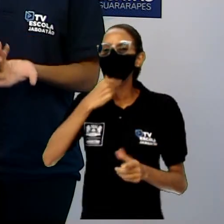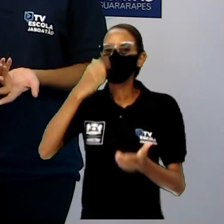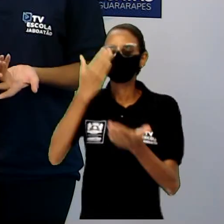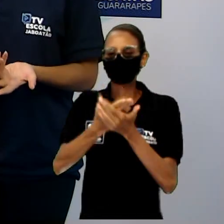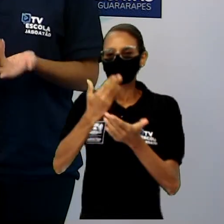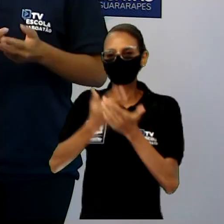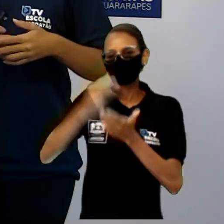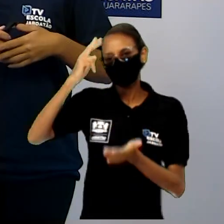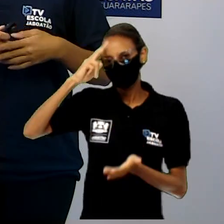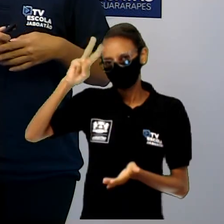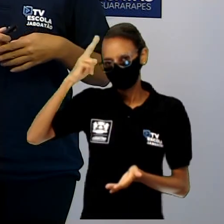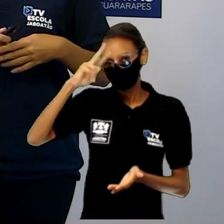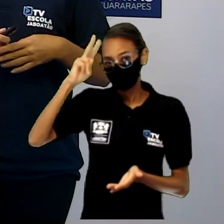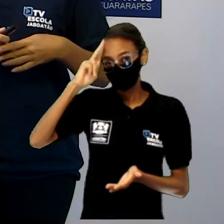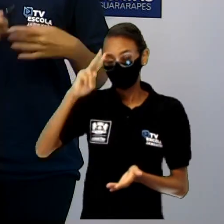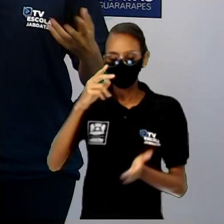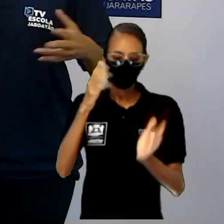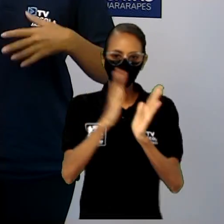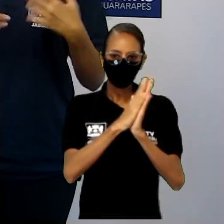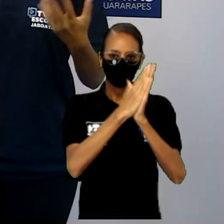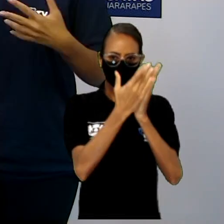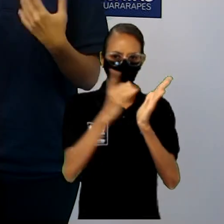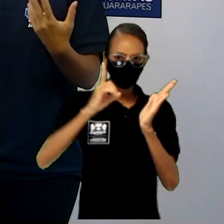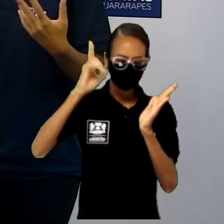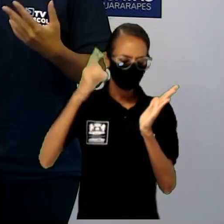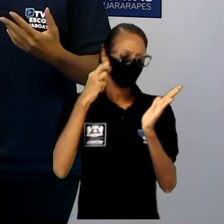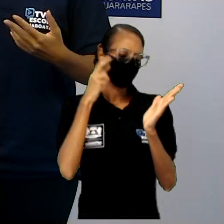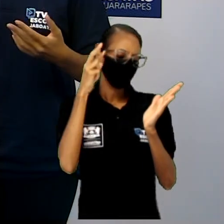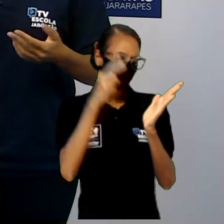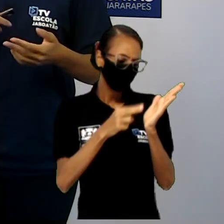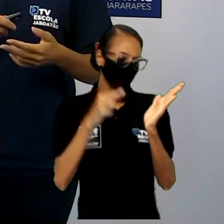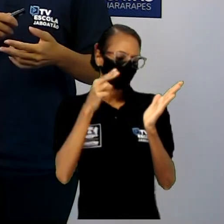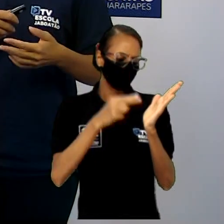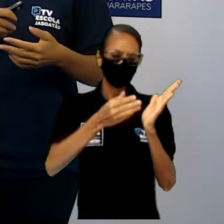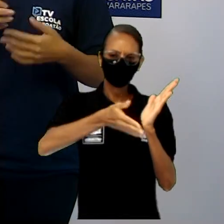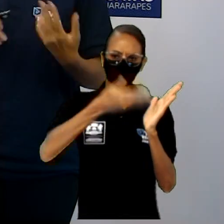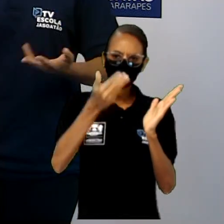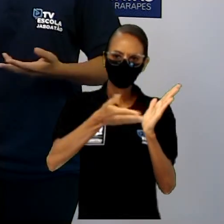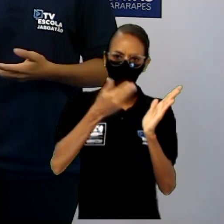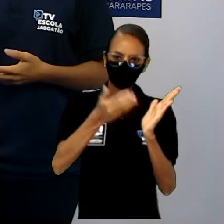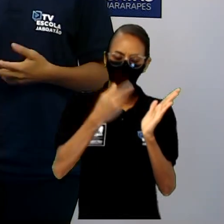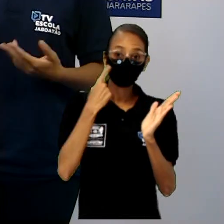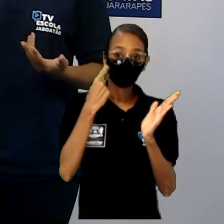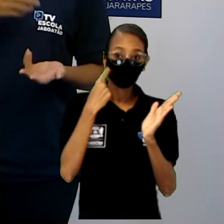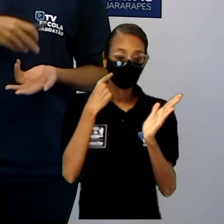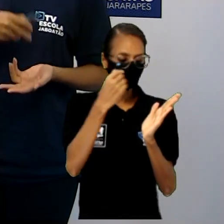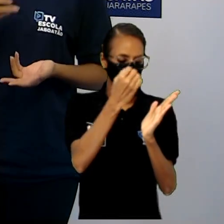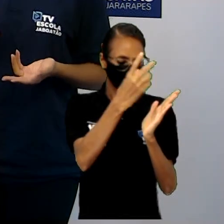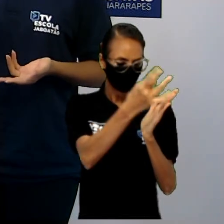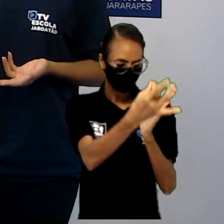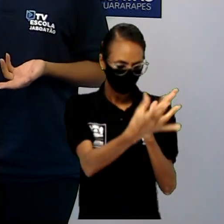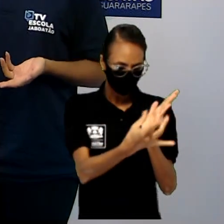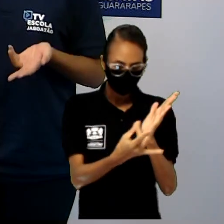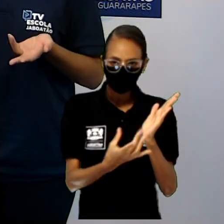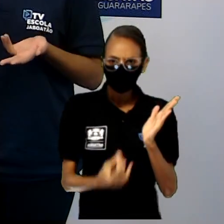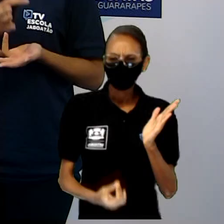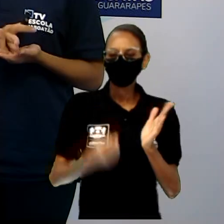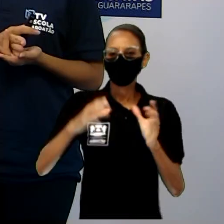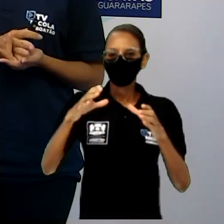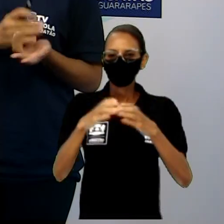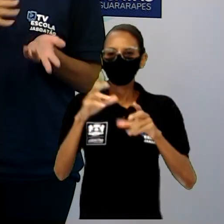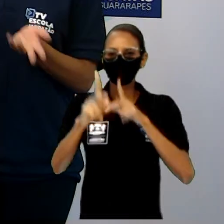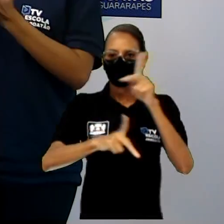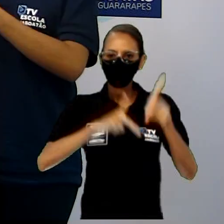esse documento para retratar ali de maneira mais fiel possível a história de vários povos e